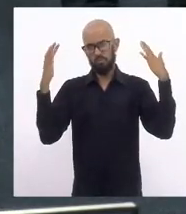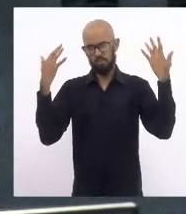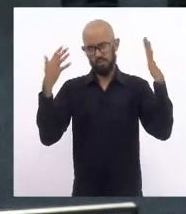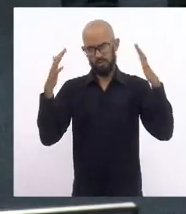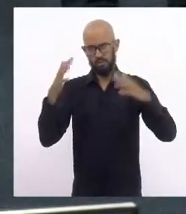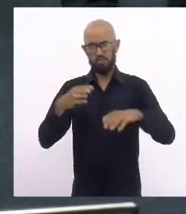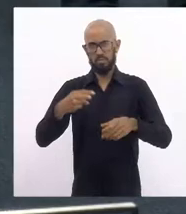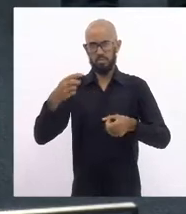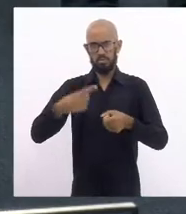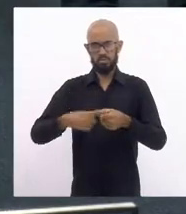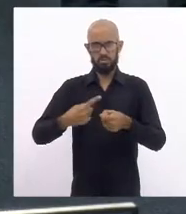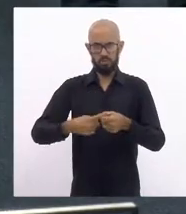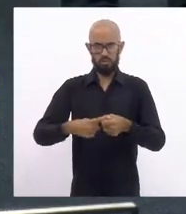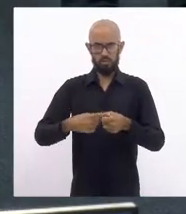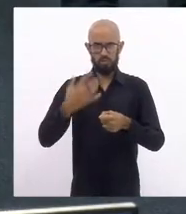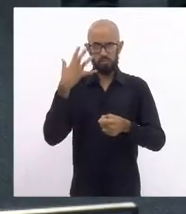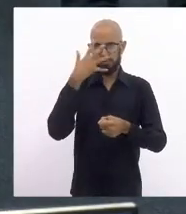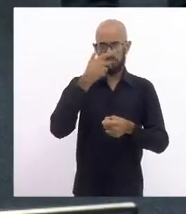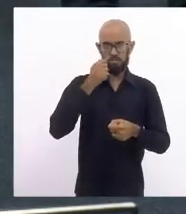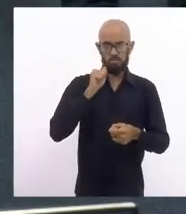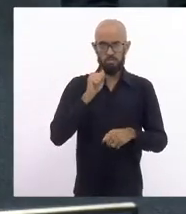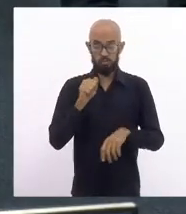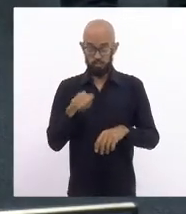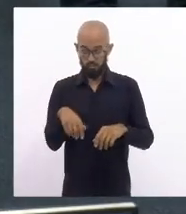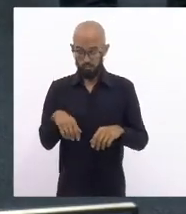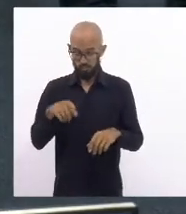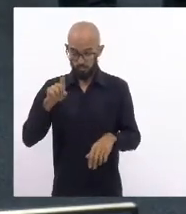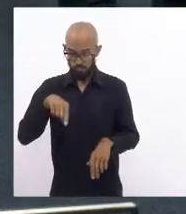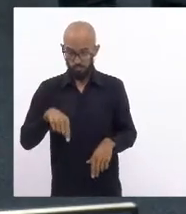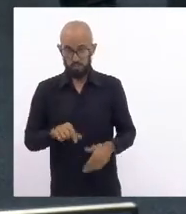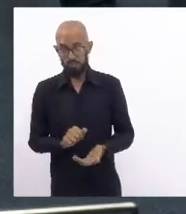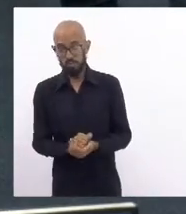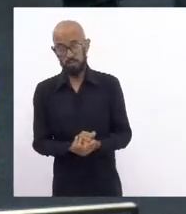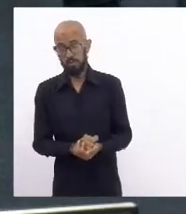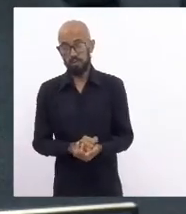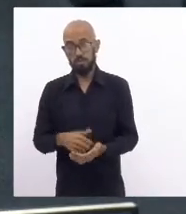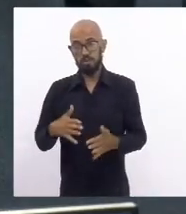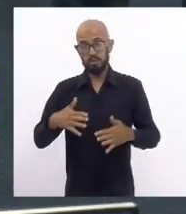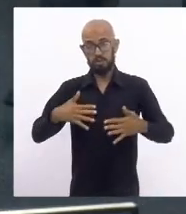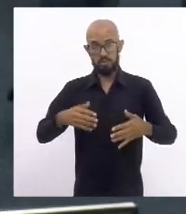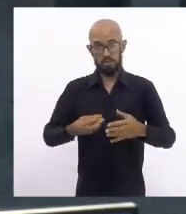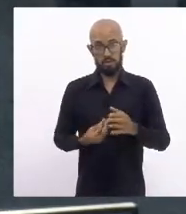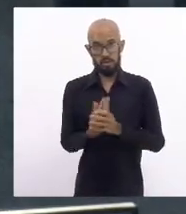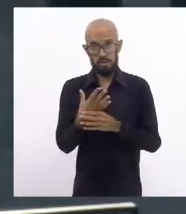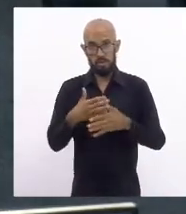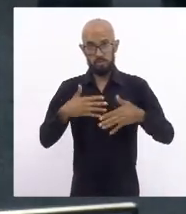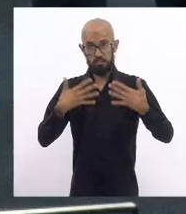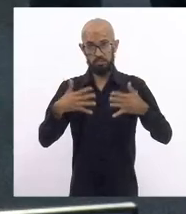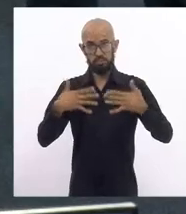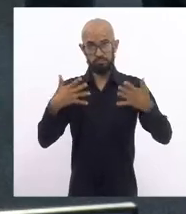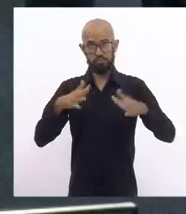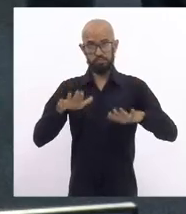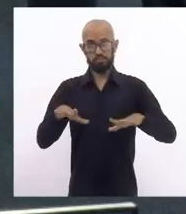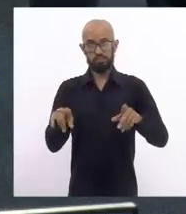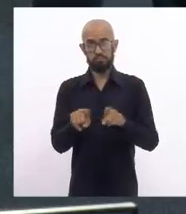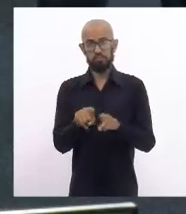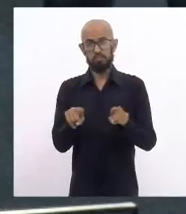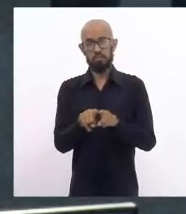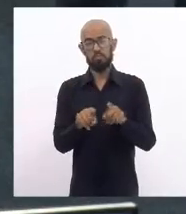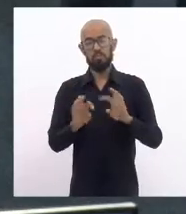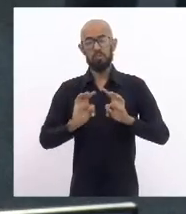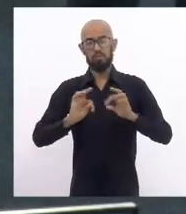cidade linda, que, evidentemente, traz muita alegria, mas também traz para todos nós,